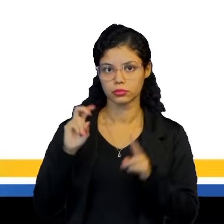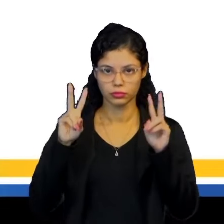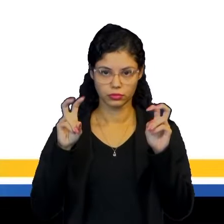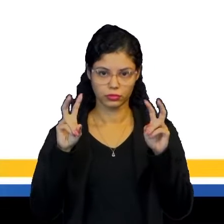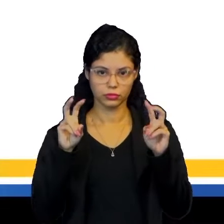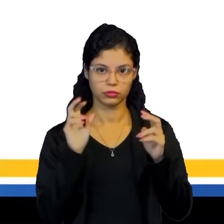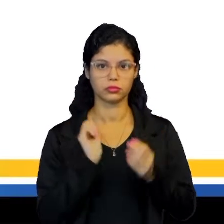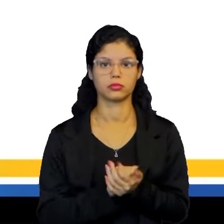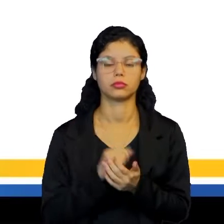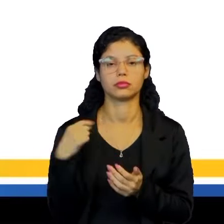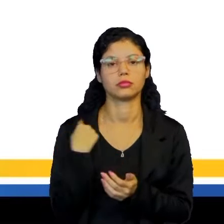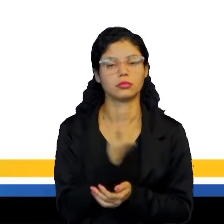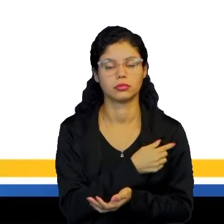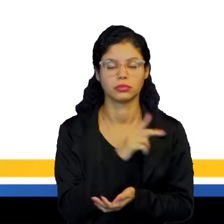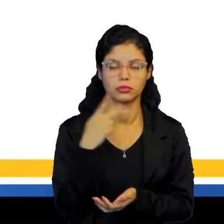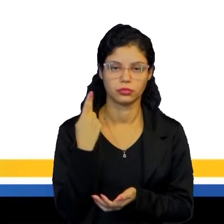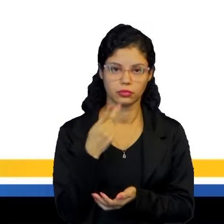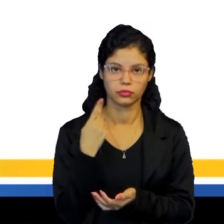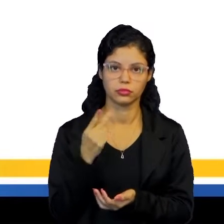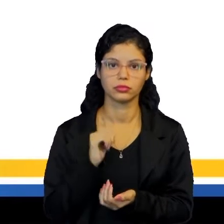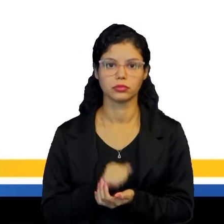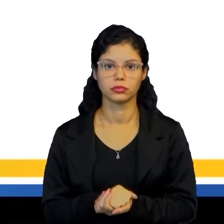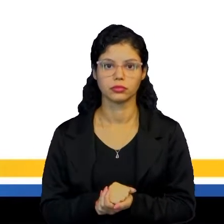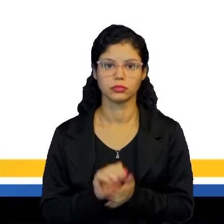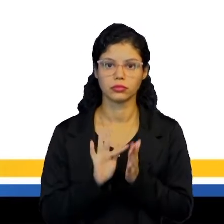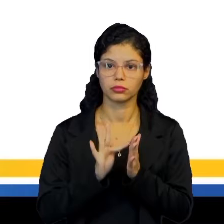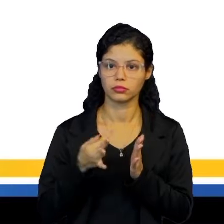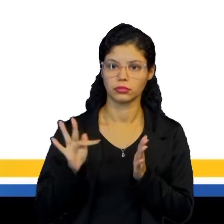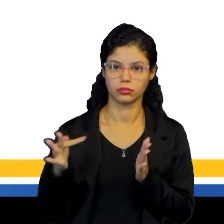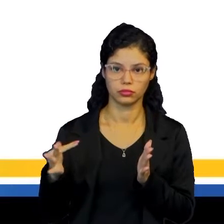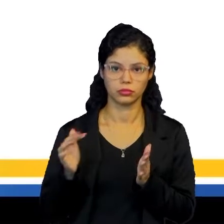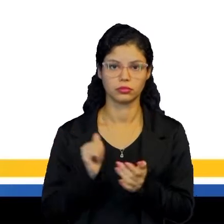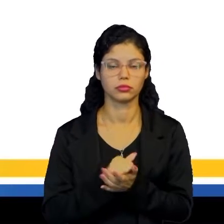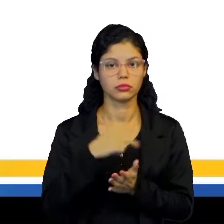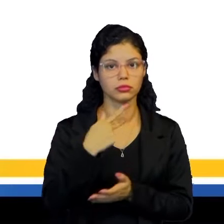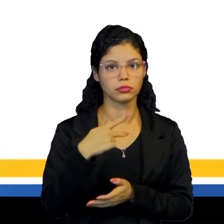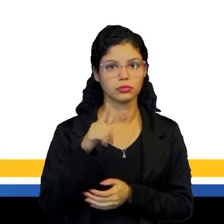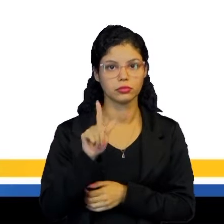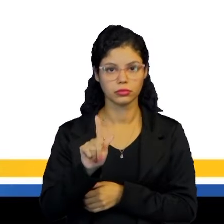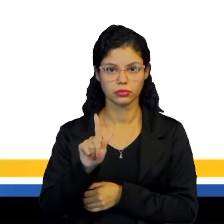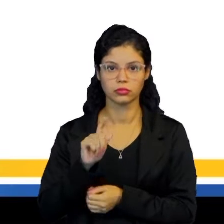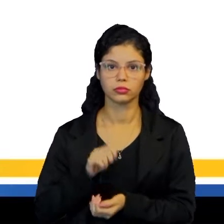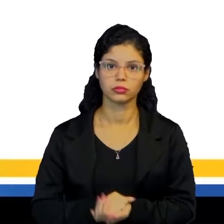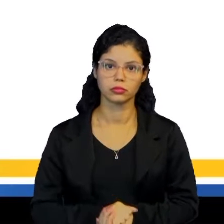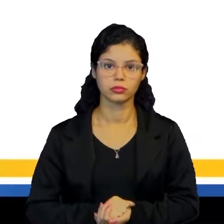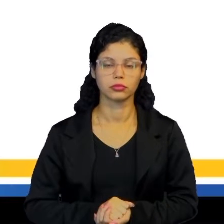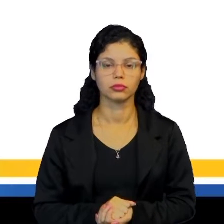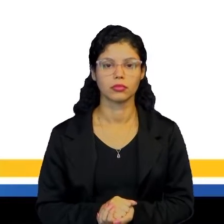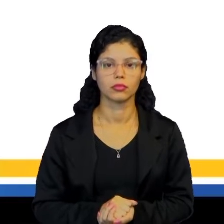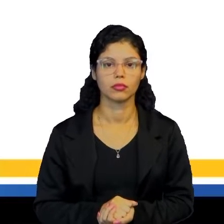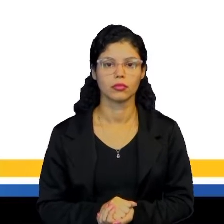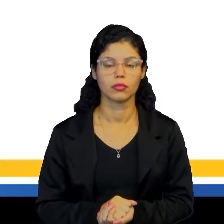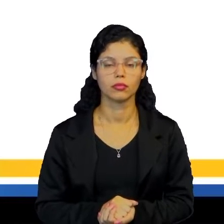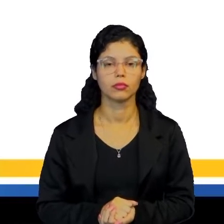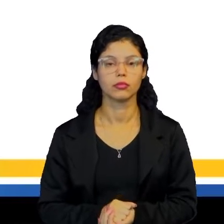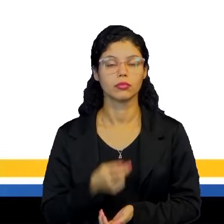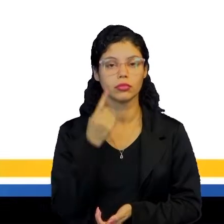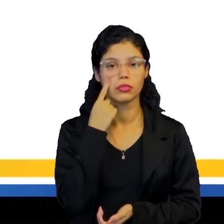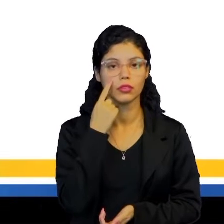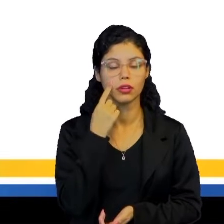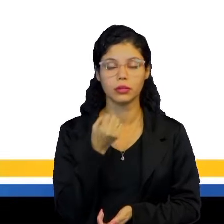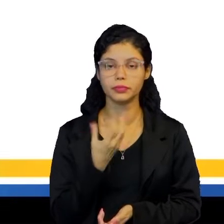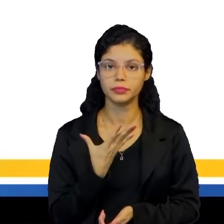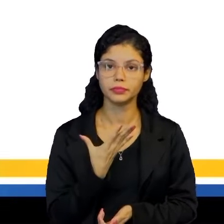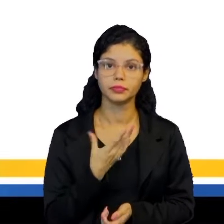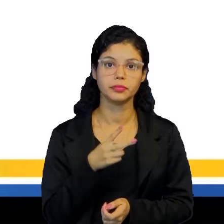isso, a gente está falando de fórmulas da progressão, tá, geométrica. Se a gente olhar bem,